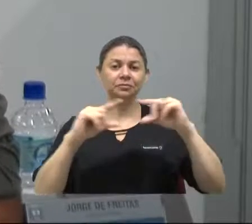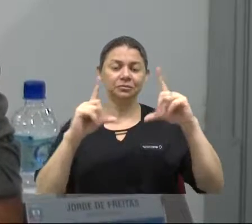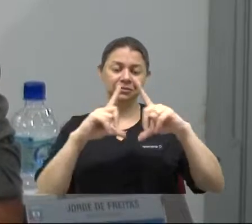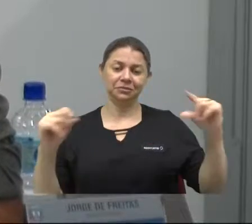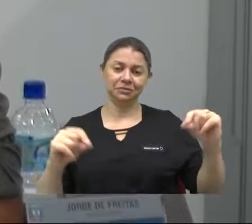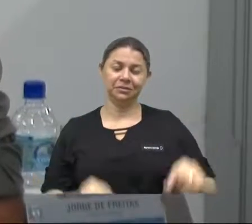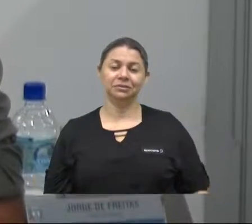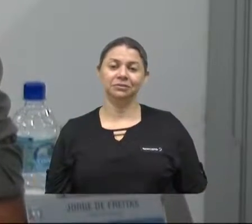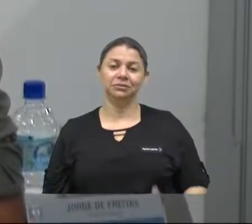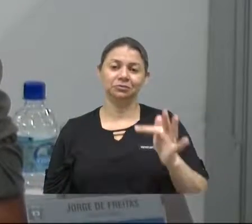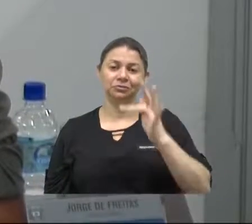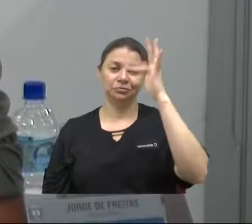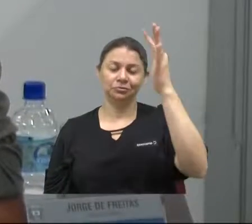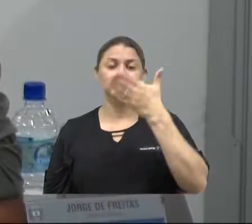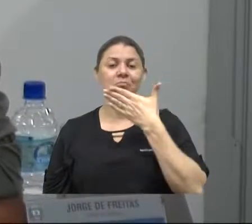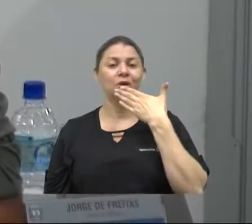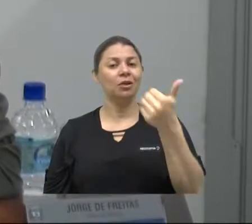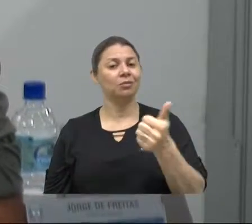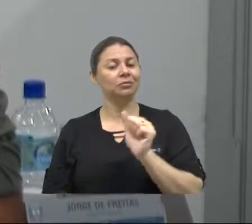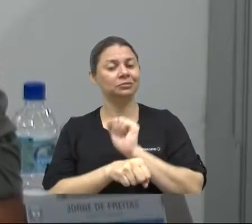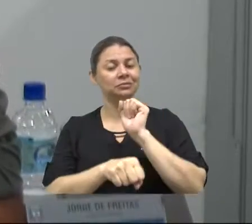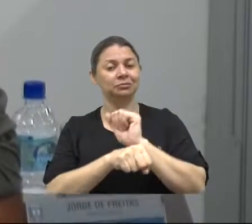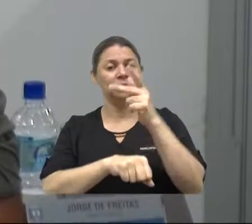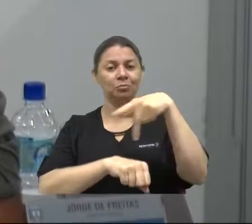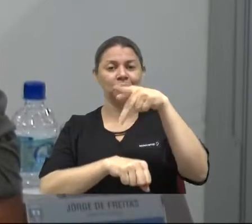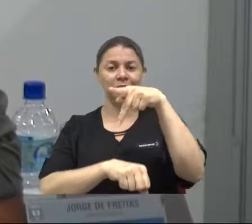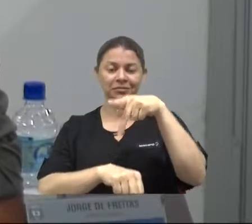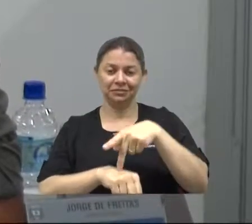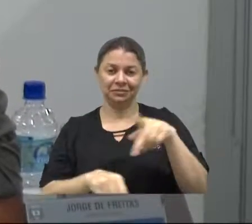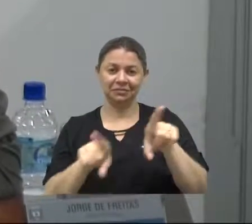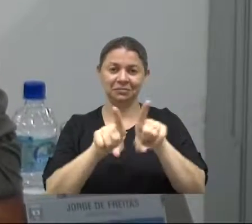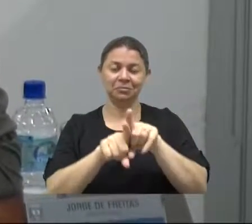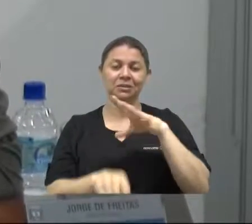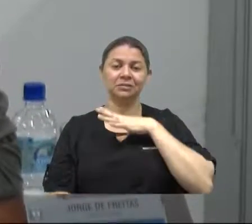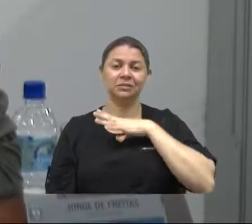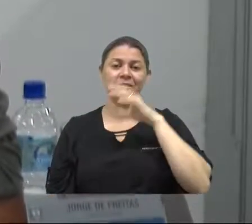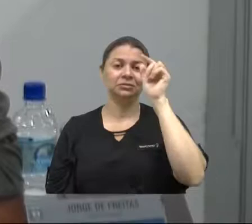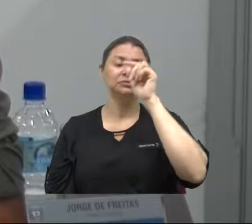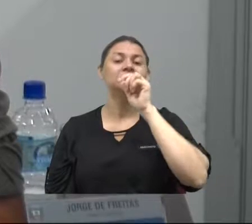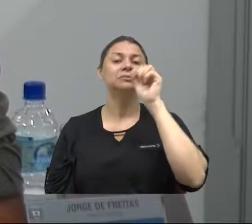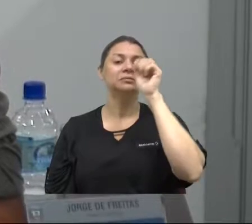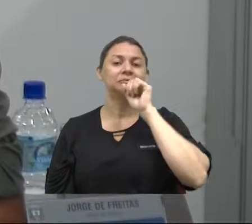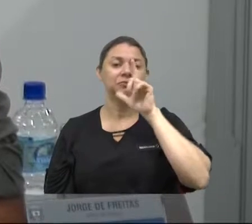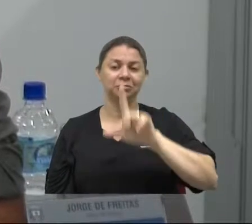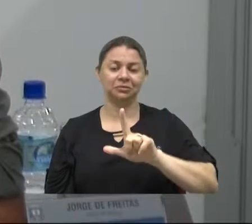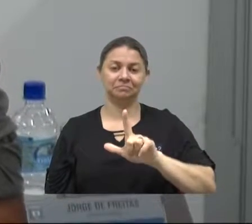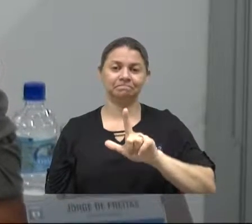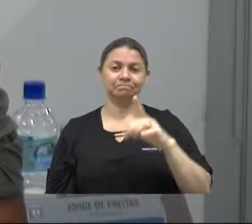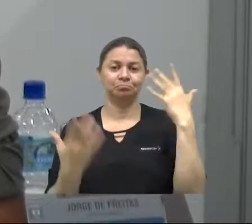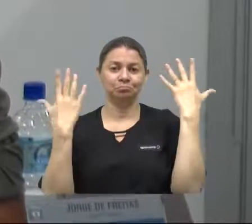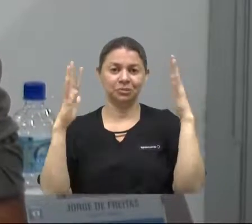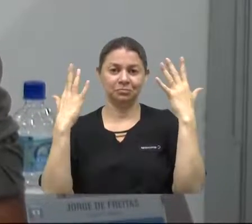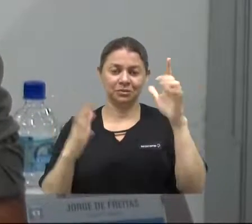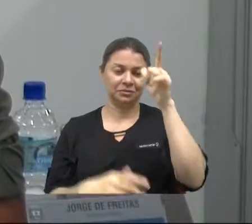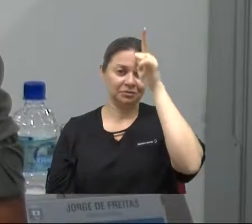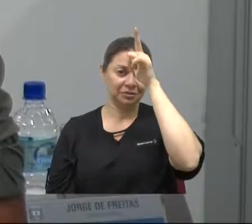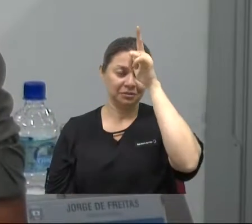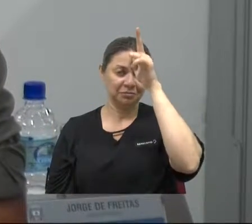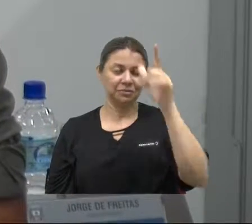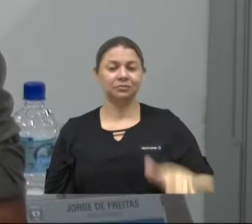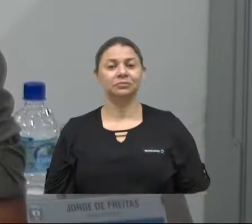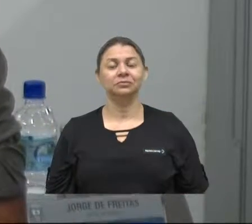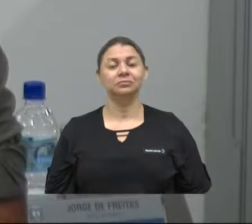esse, eu acho, que é o intuito. Então, parabenizar o Lemão pela vitória, que conduz essa casa em